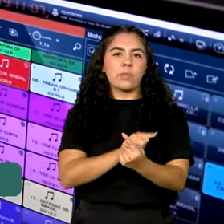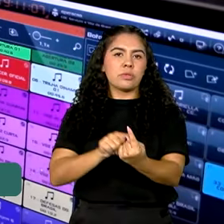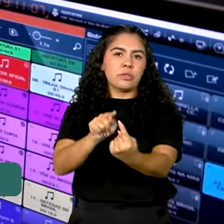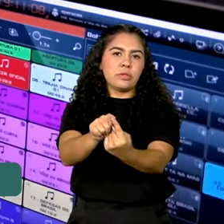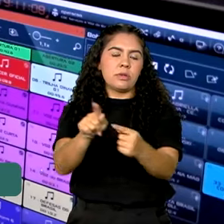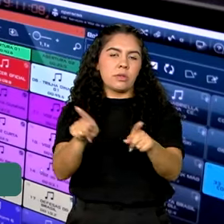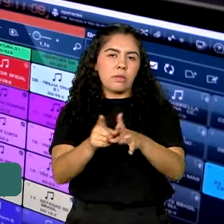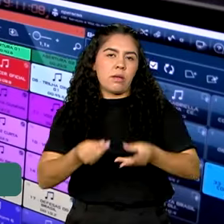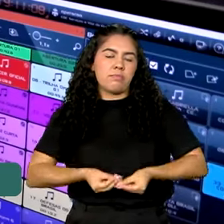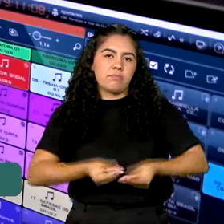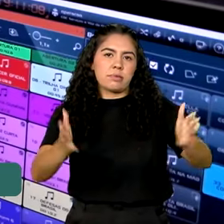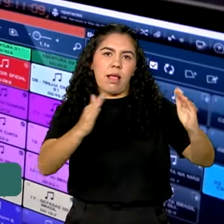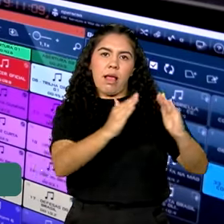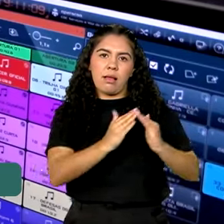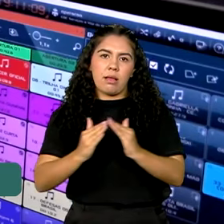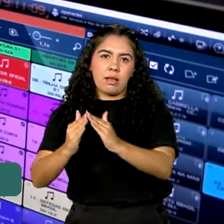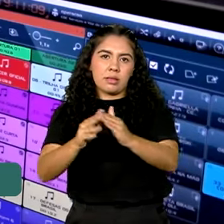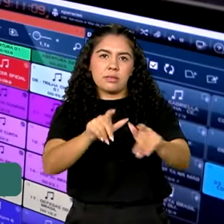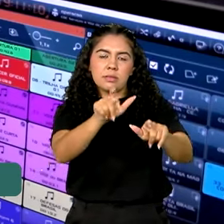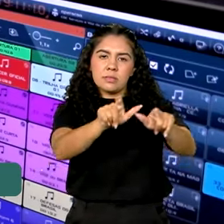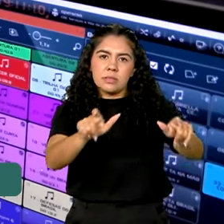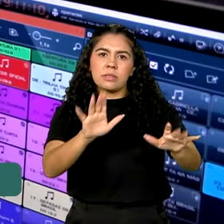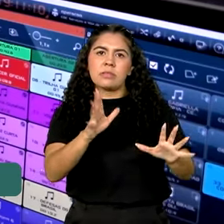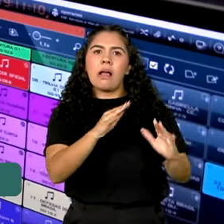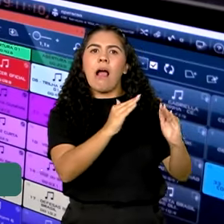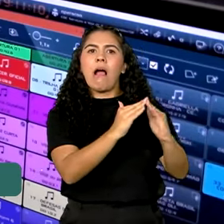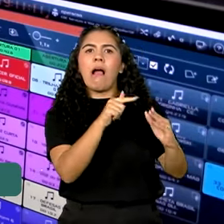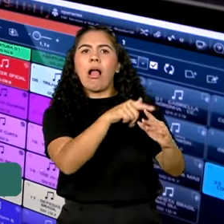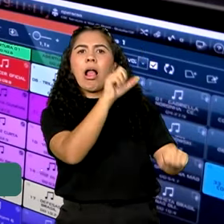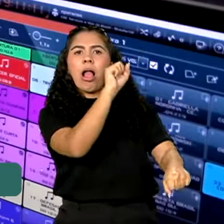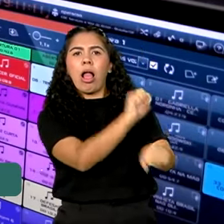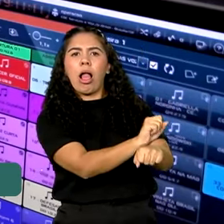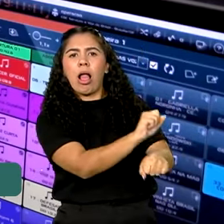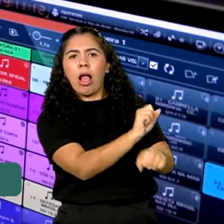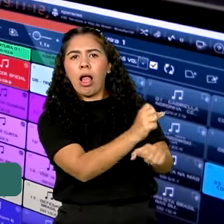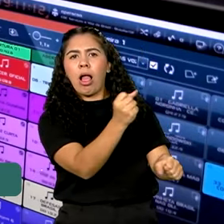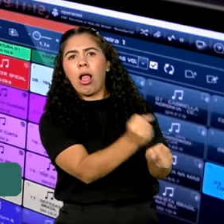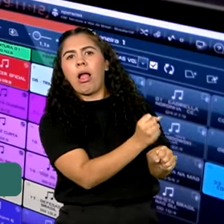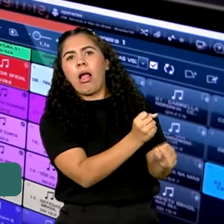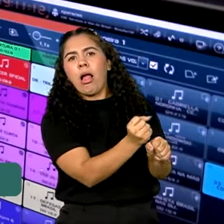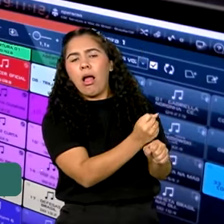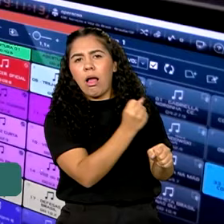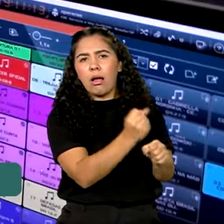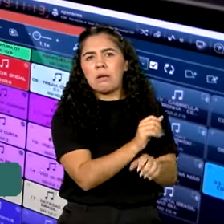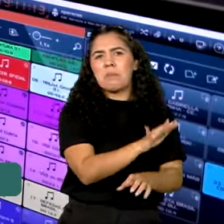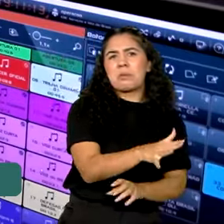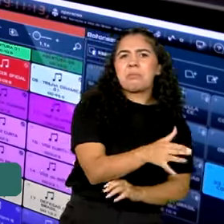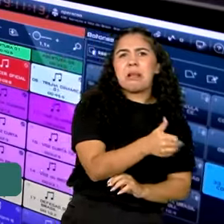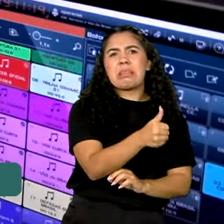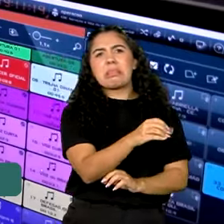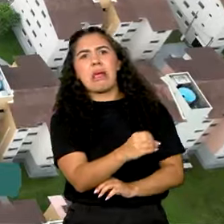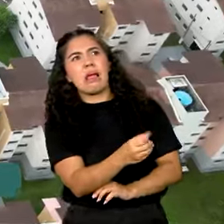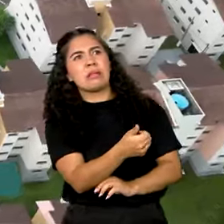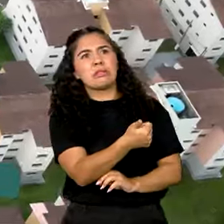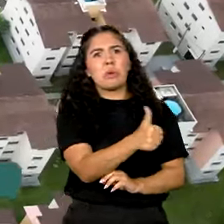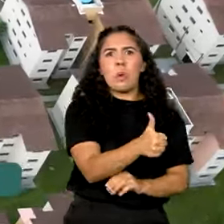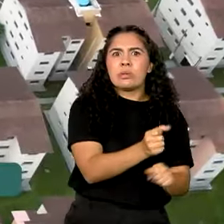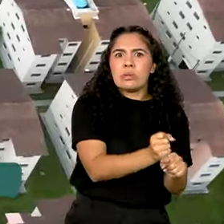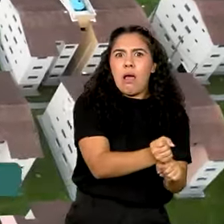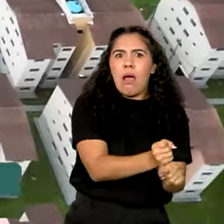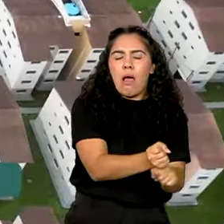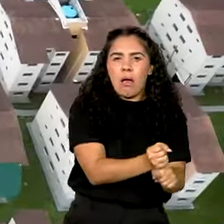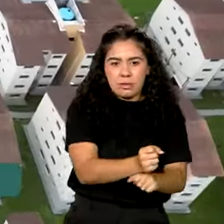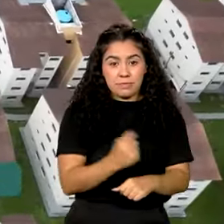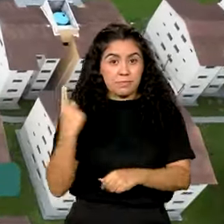gente poder entregar as casas PR as pessoas essas casas que estão Muitas delas paralisadas H 12 e 11 10 anos né esse